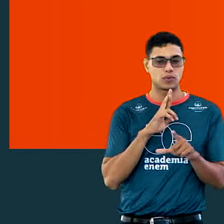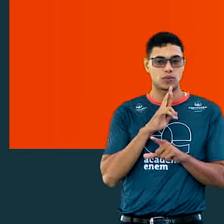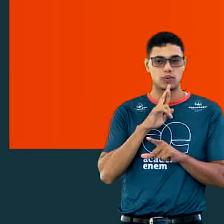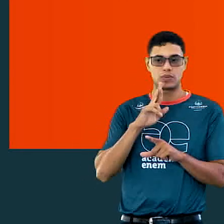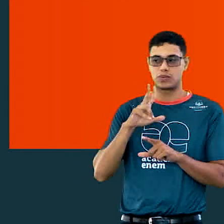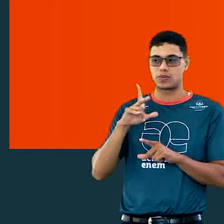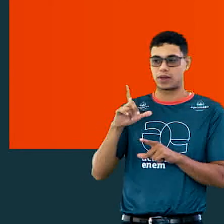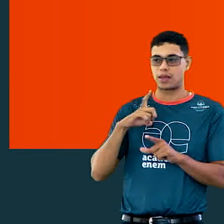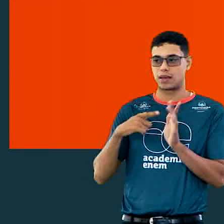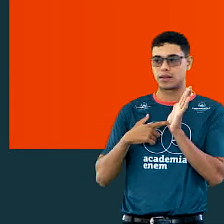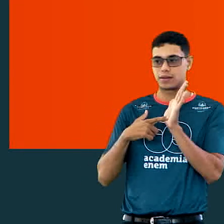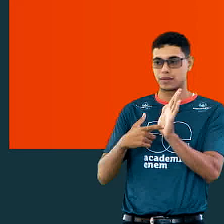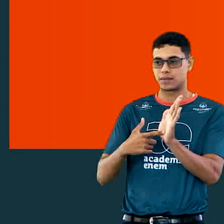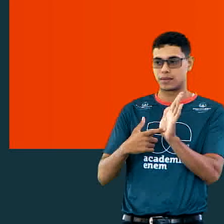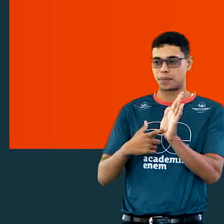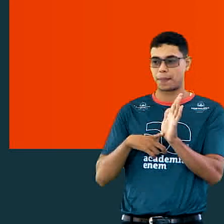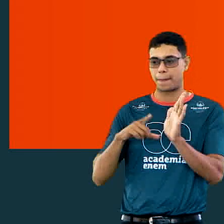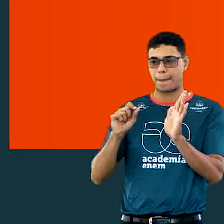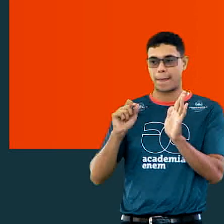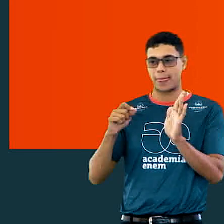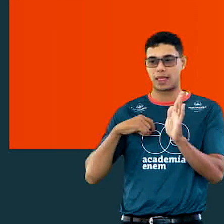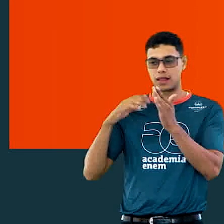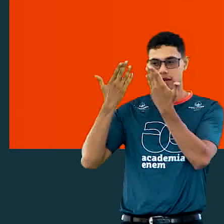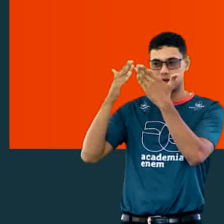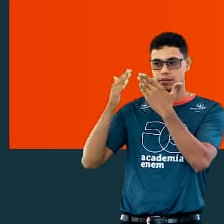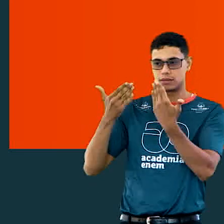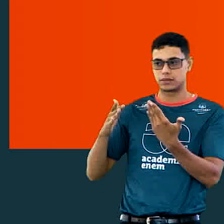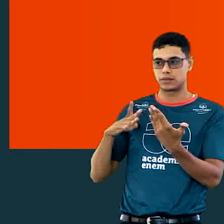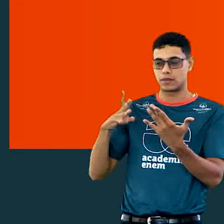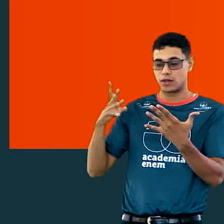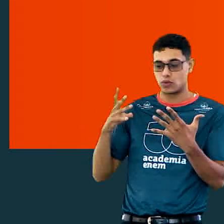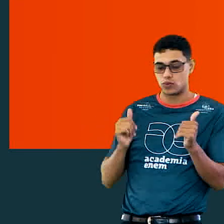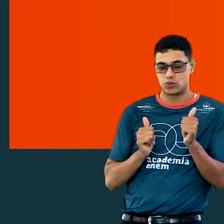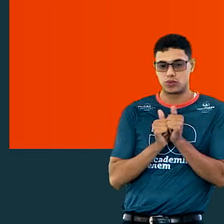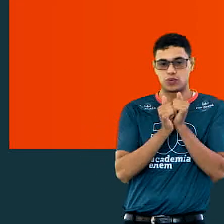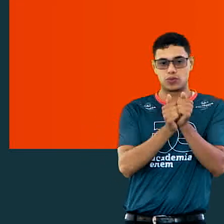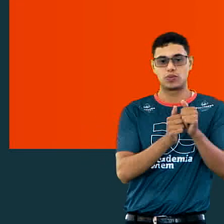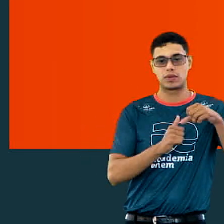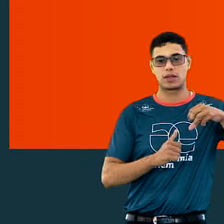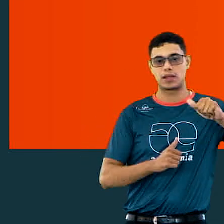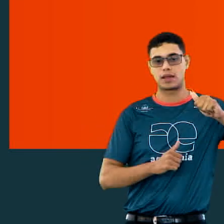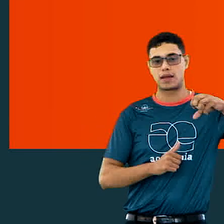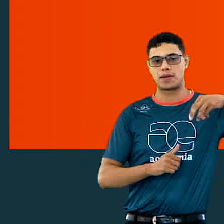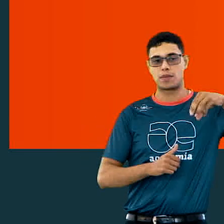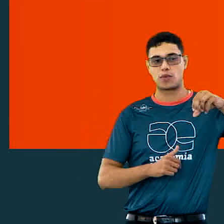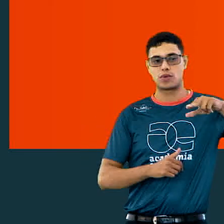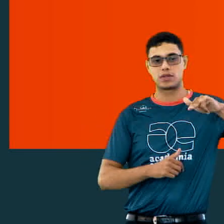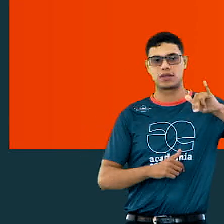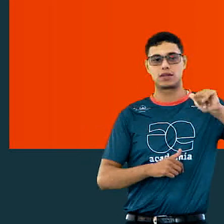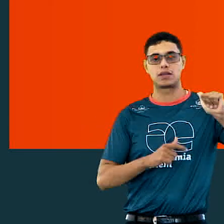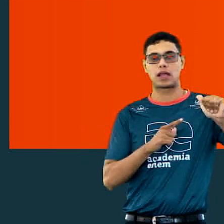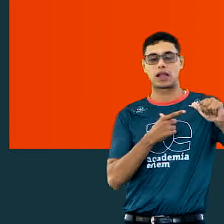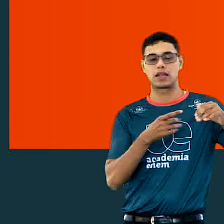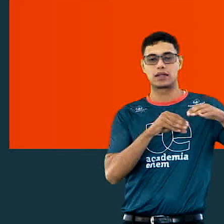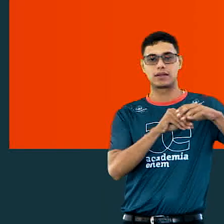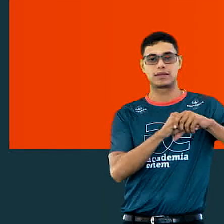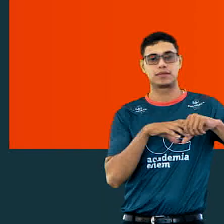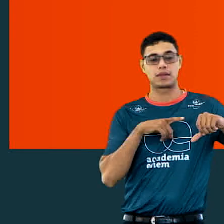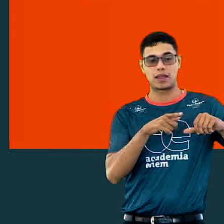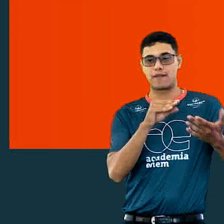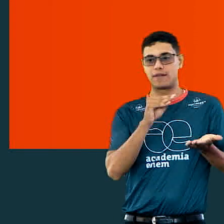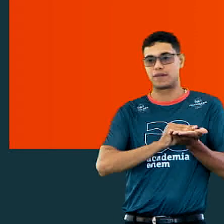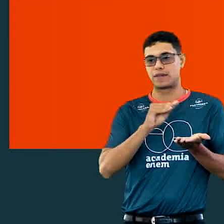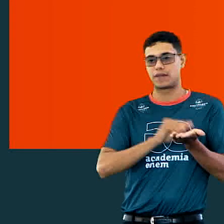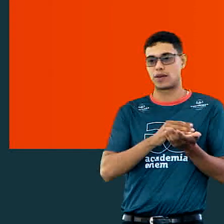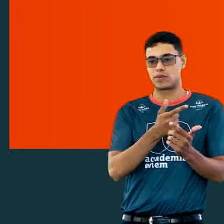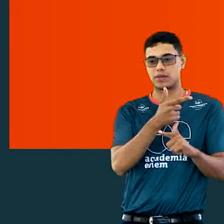está mostrando a análise com a amônia, com aquela concentração, está sem